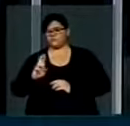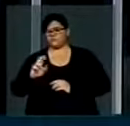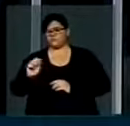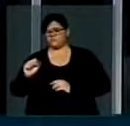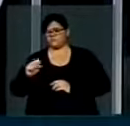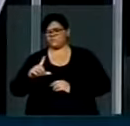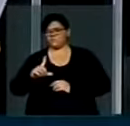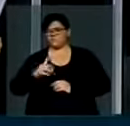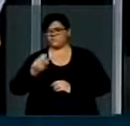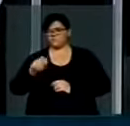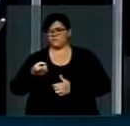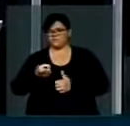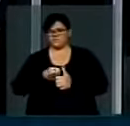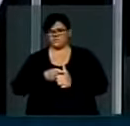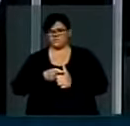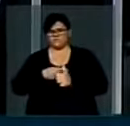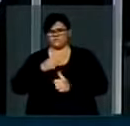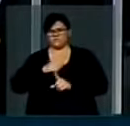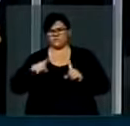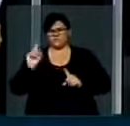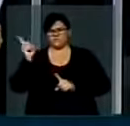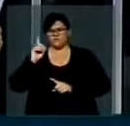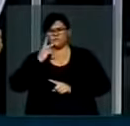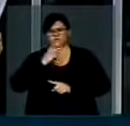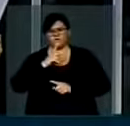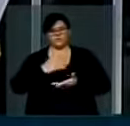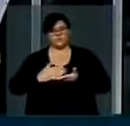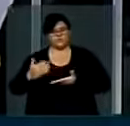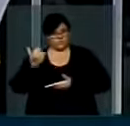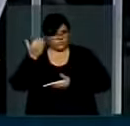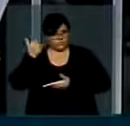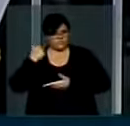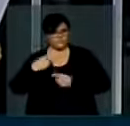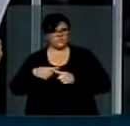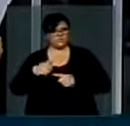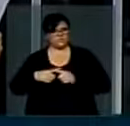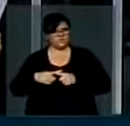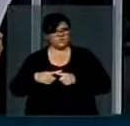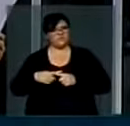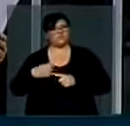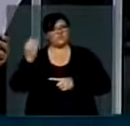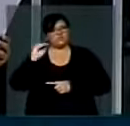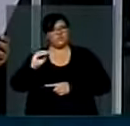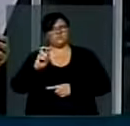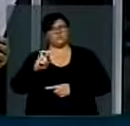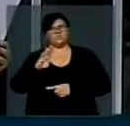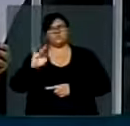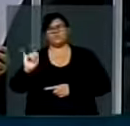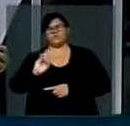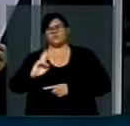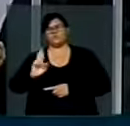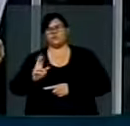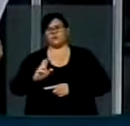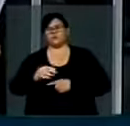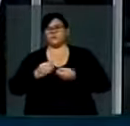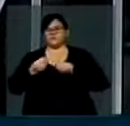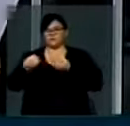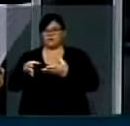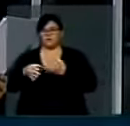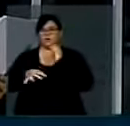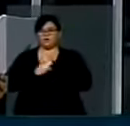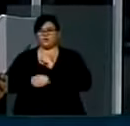não disseram quando começou a ficar endividada, porque teve que colocar 5 bilhões de reais como concessão onerosa para